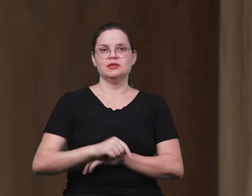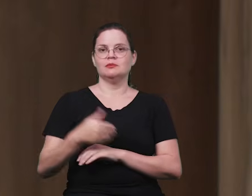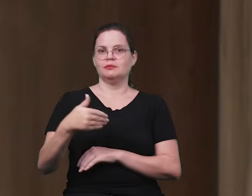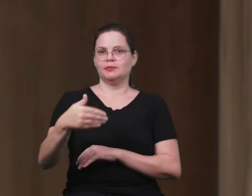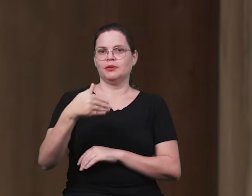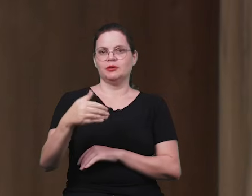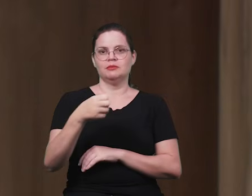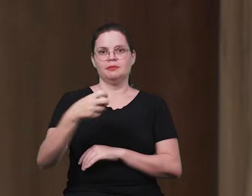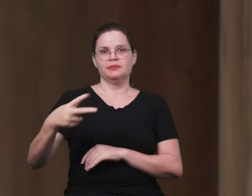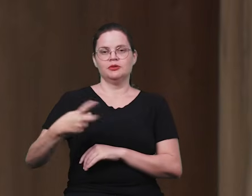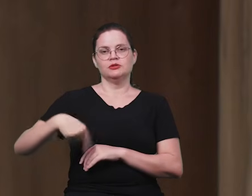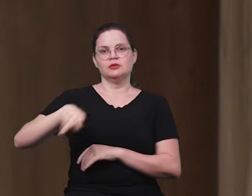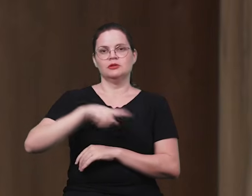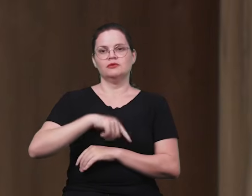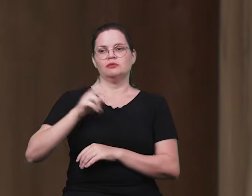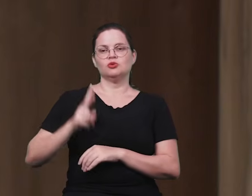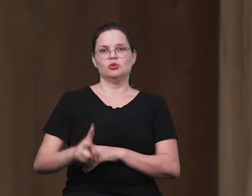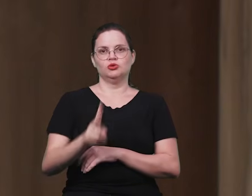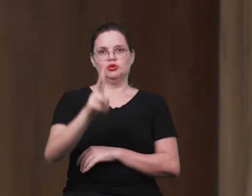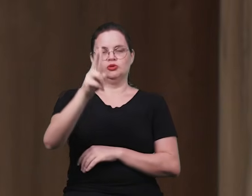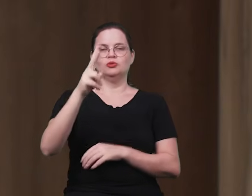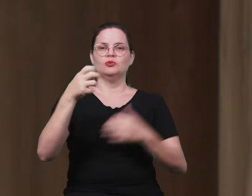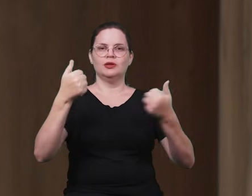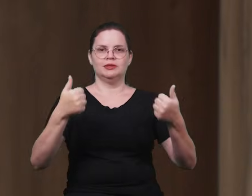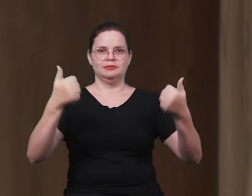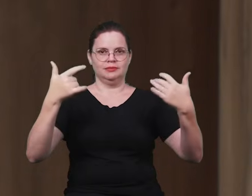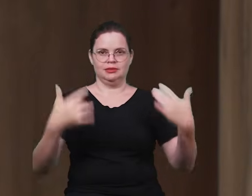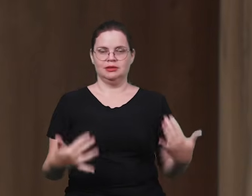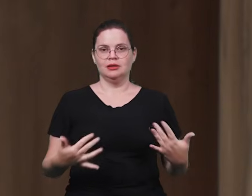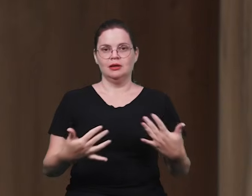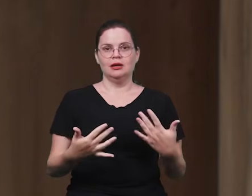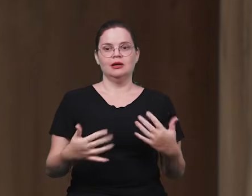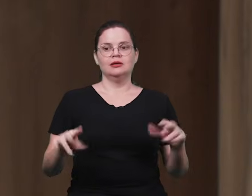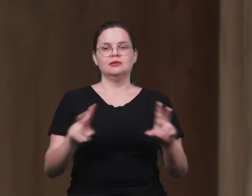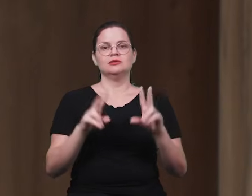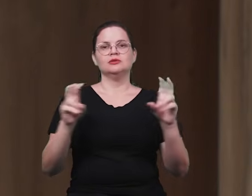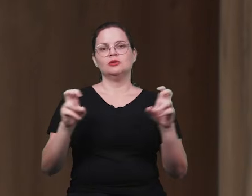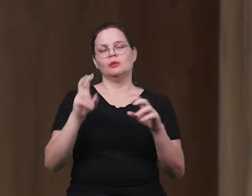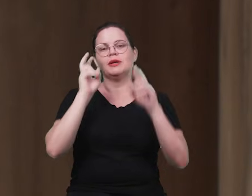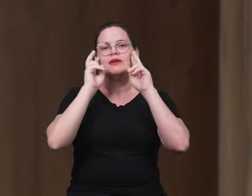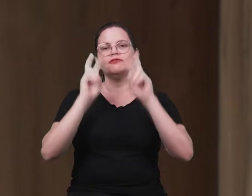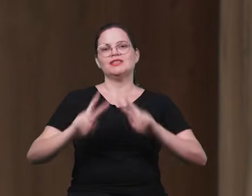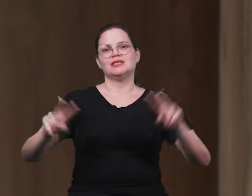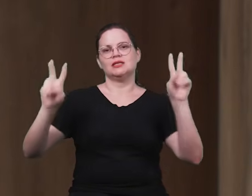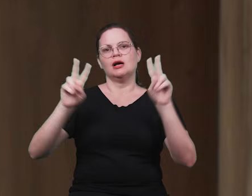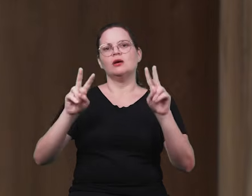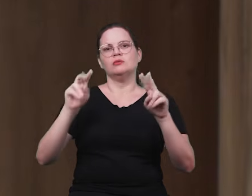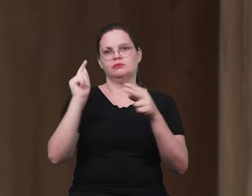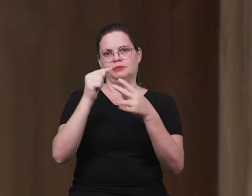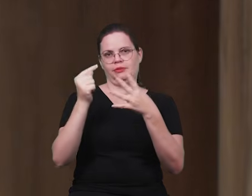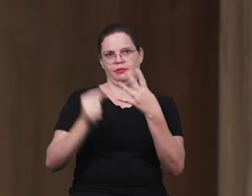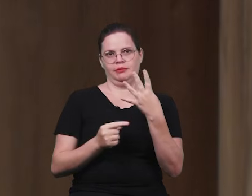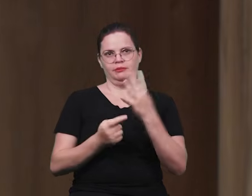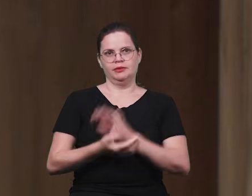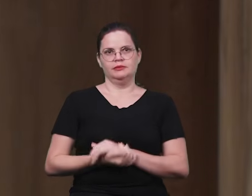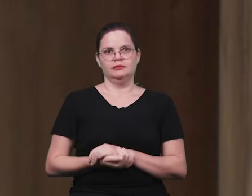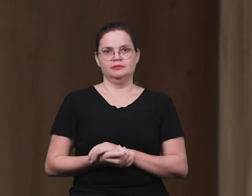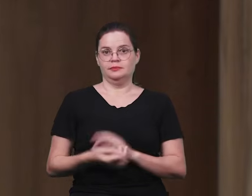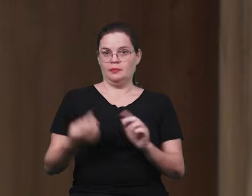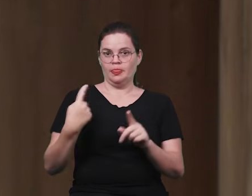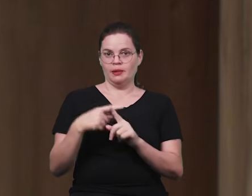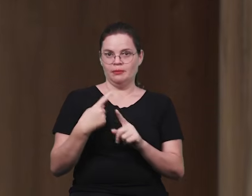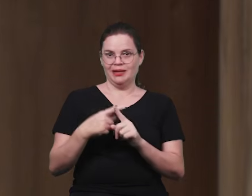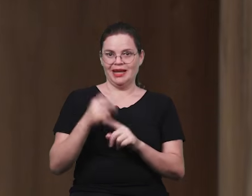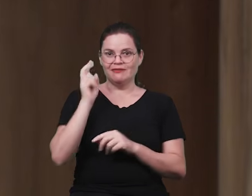próximo episódio nós vamos dar sequência à visão de Daniel, que a visão dele